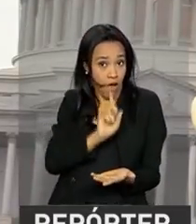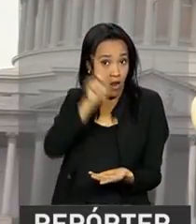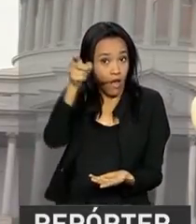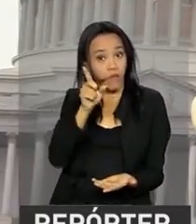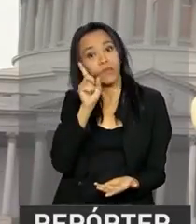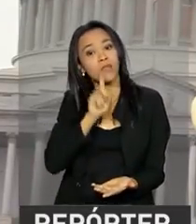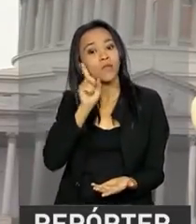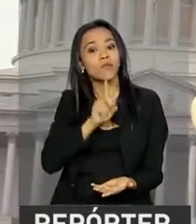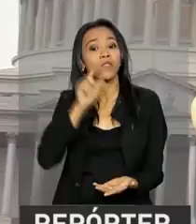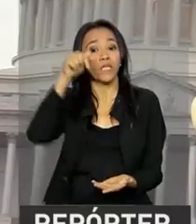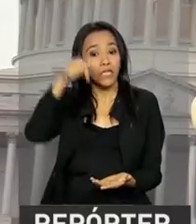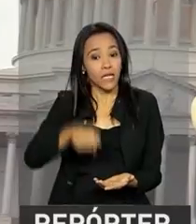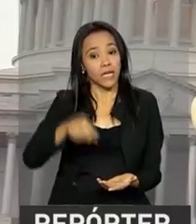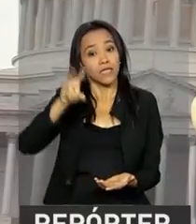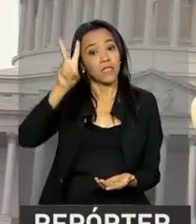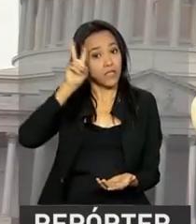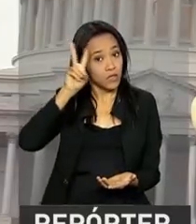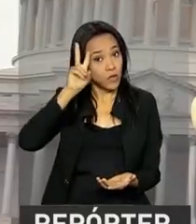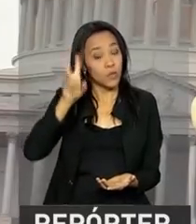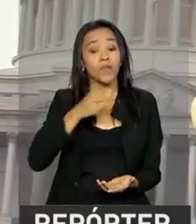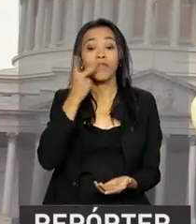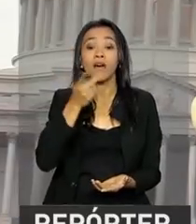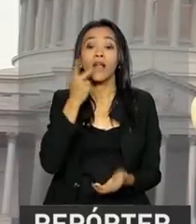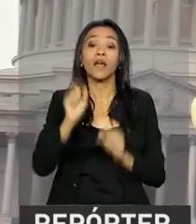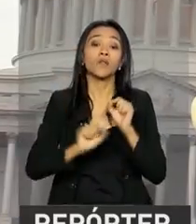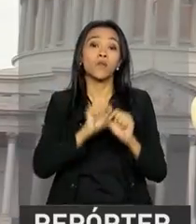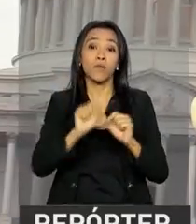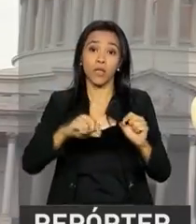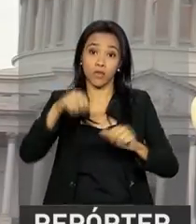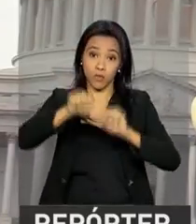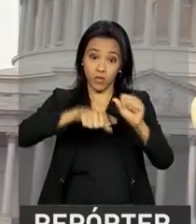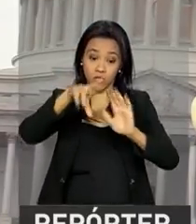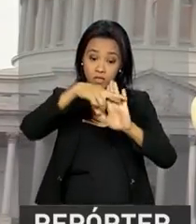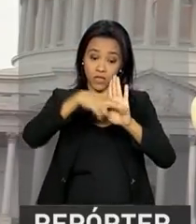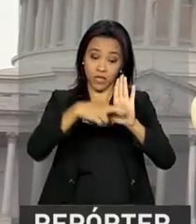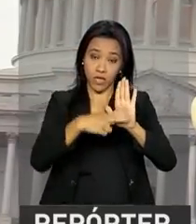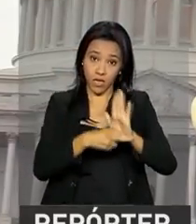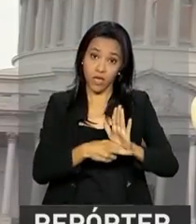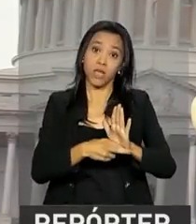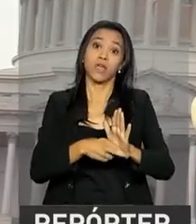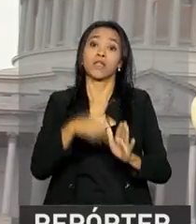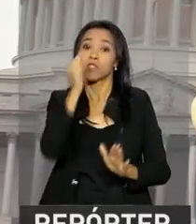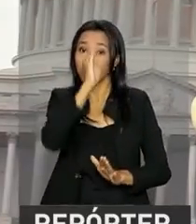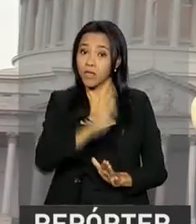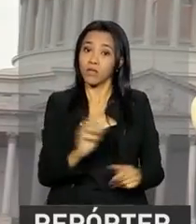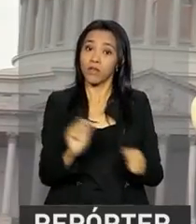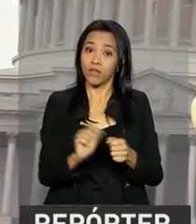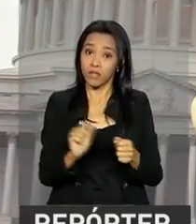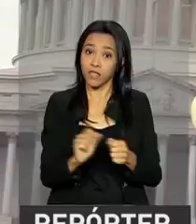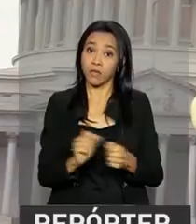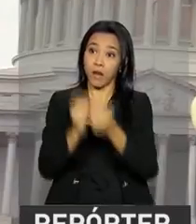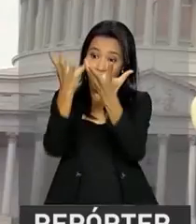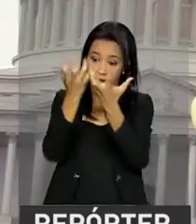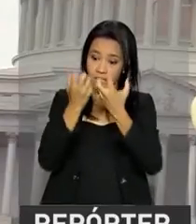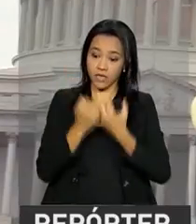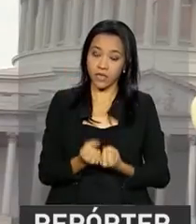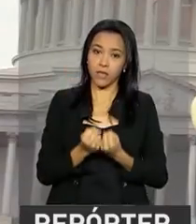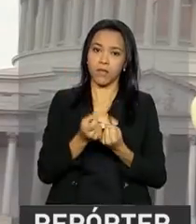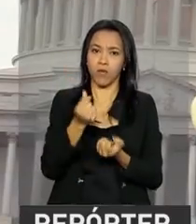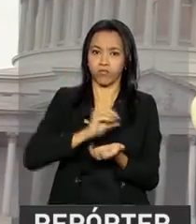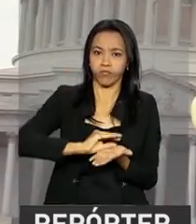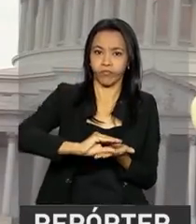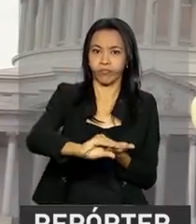nesta segunda-feira eles falaram sobre as reformas que o brasil está fazendo para voltar a receber investimentos e